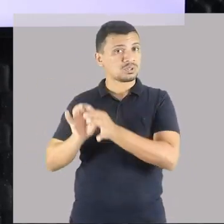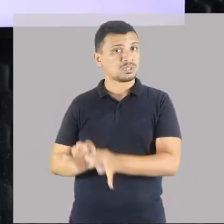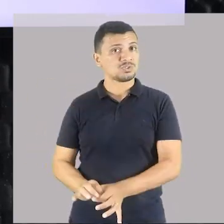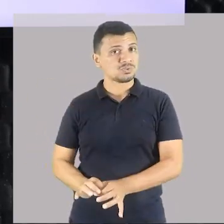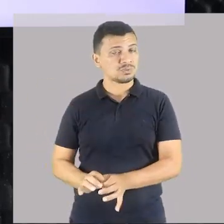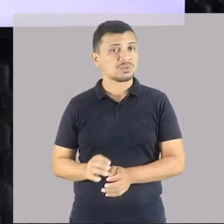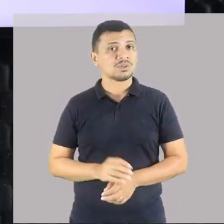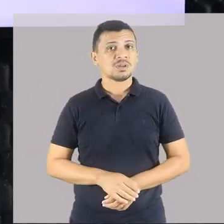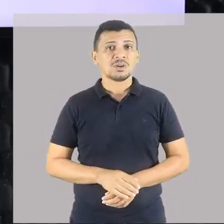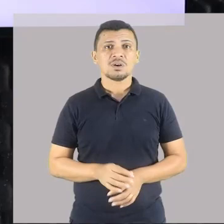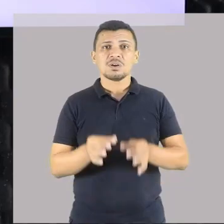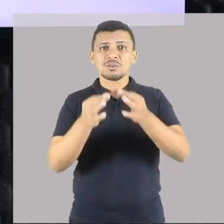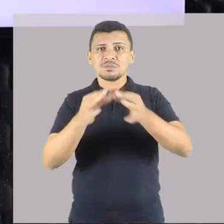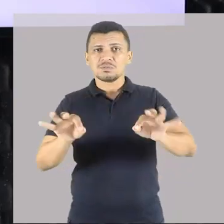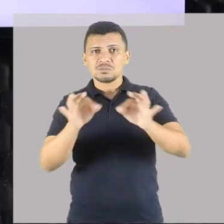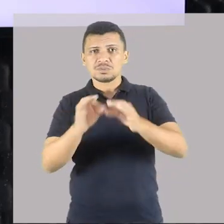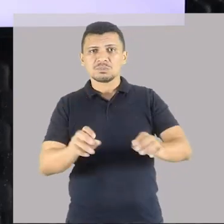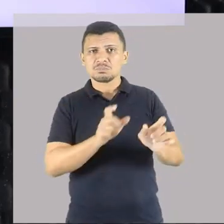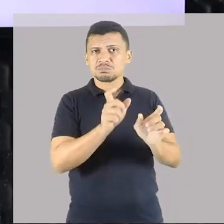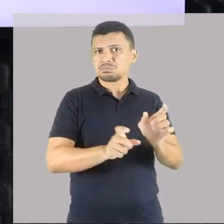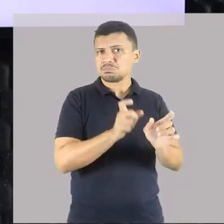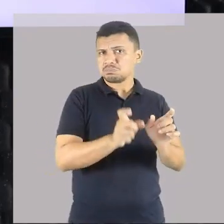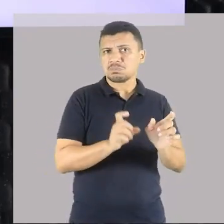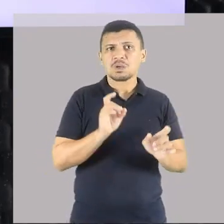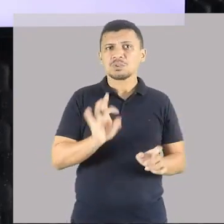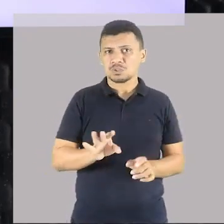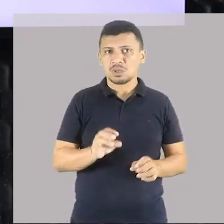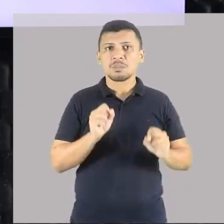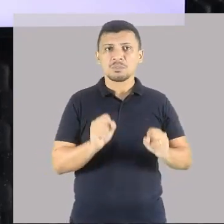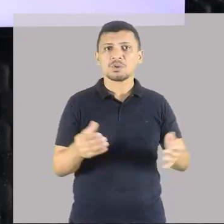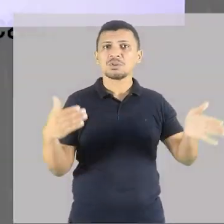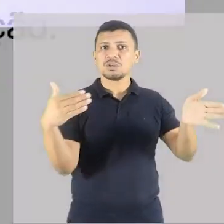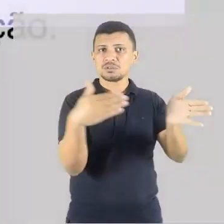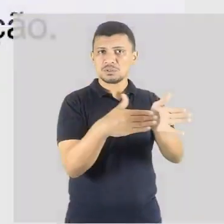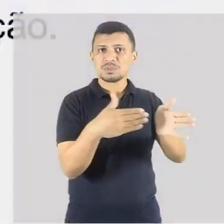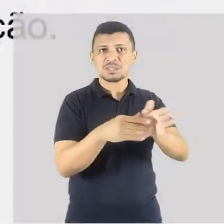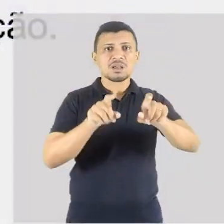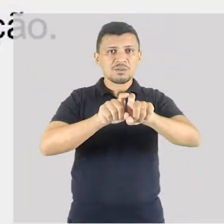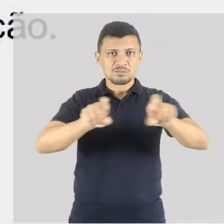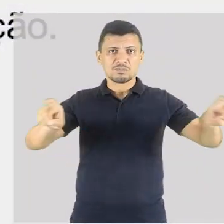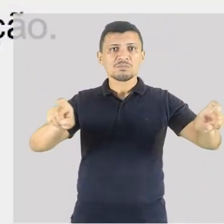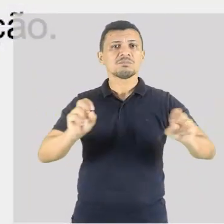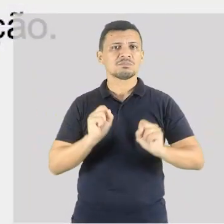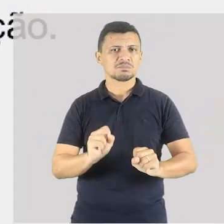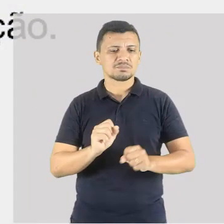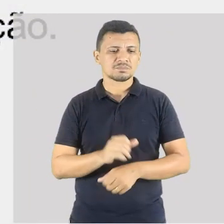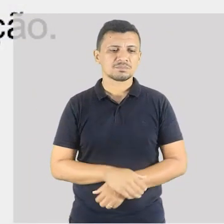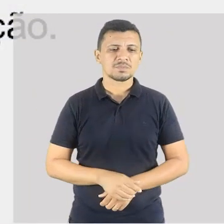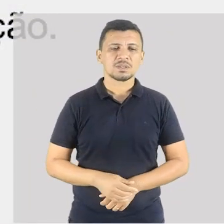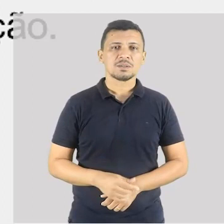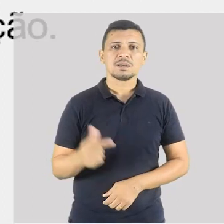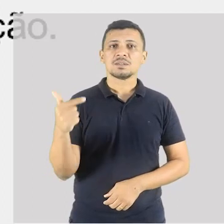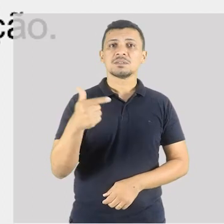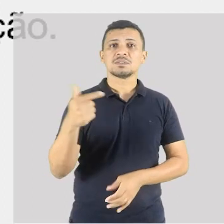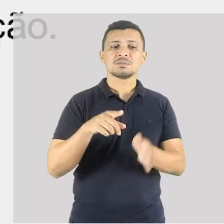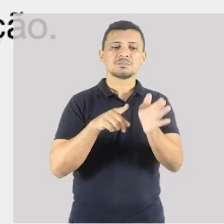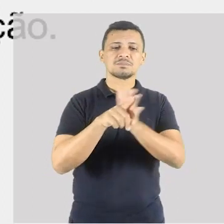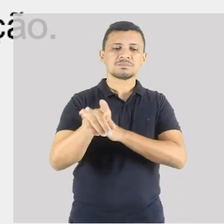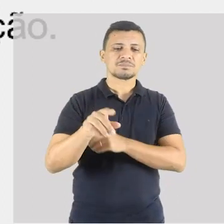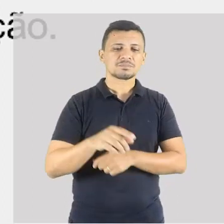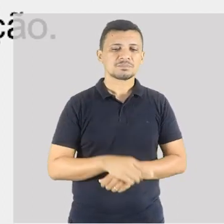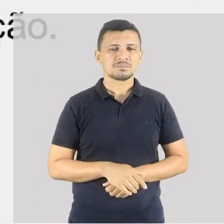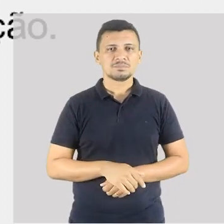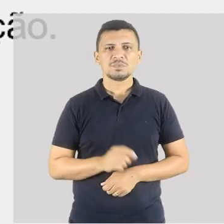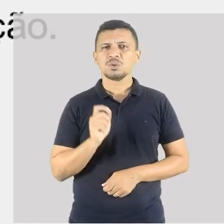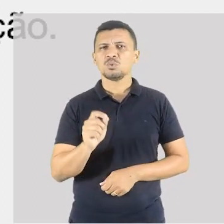só função morfológica ou só função sintática, você pode delimitar pelo período. A segunda questão ele traz aqui, ó, no que